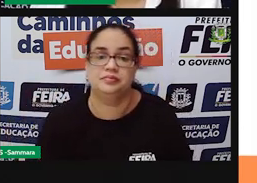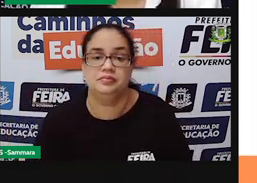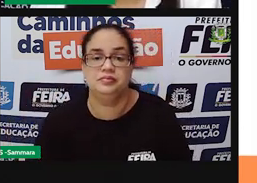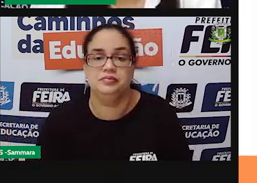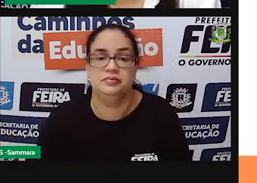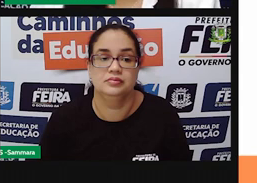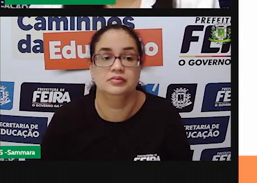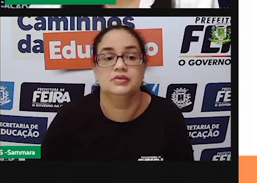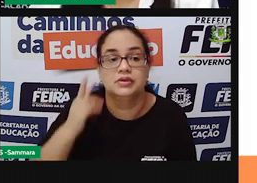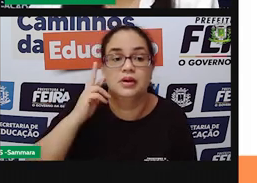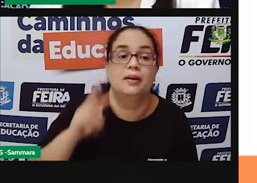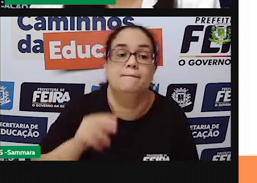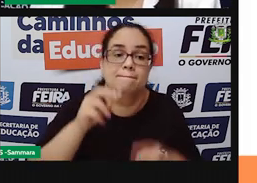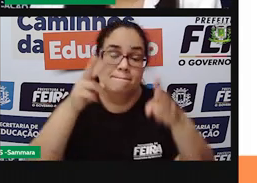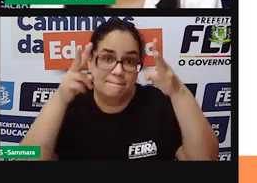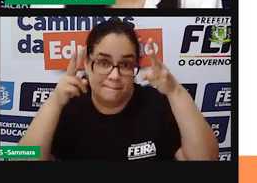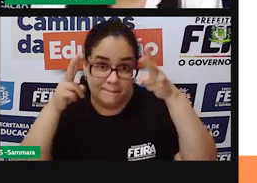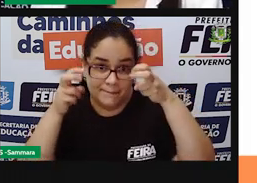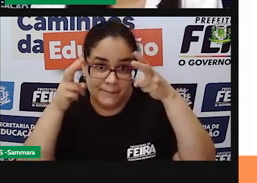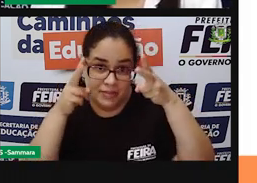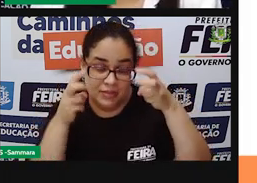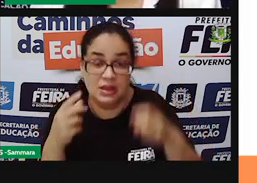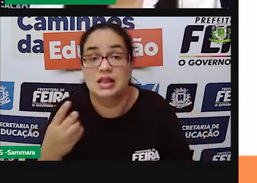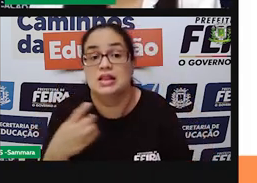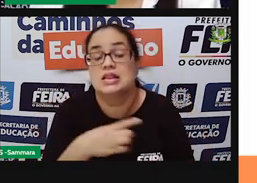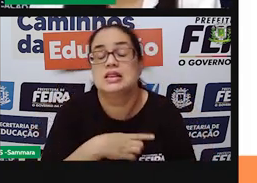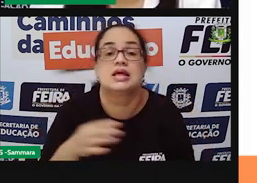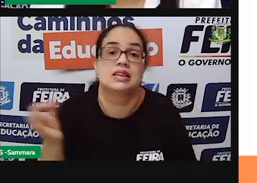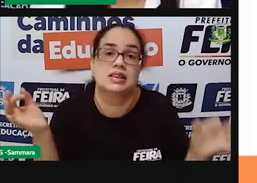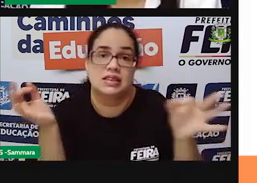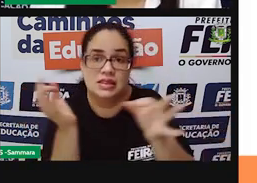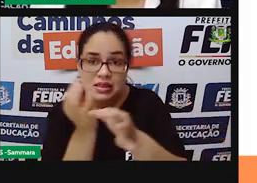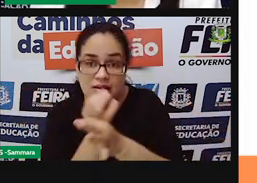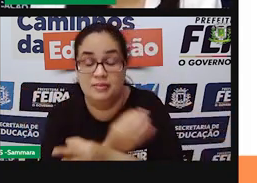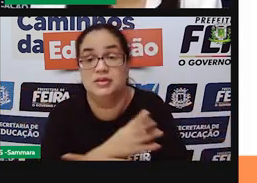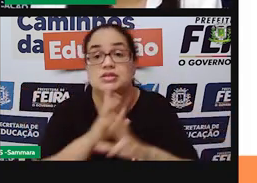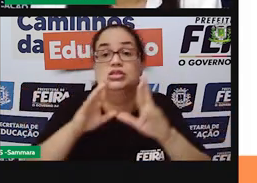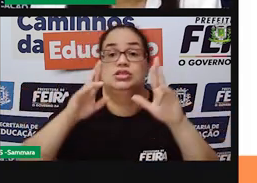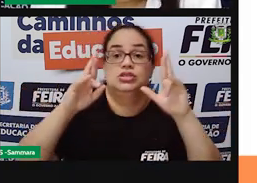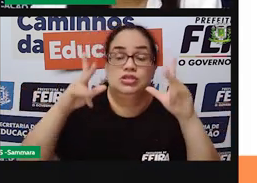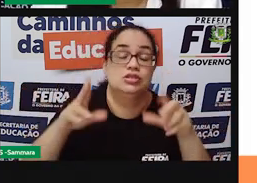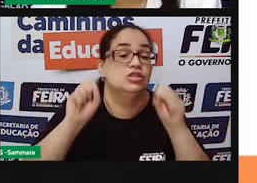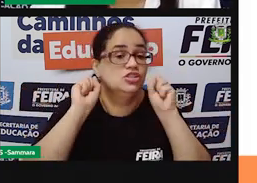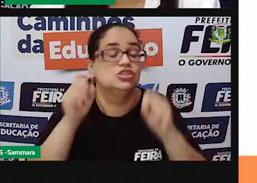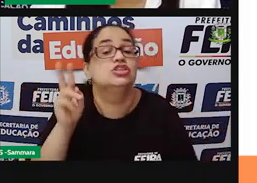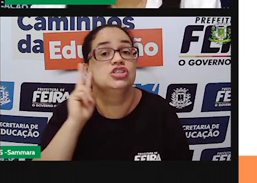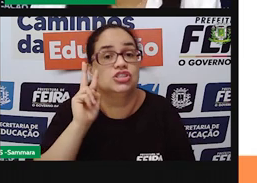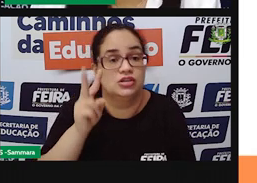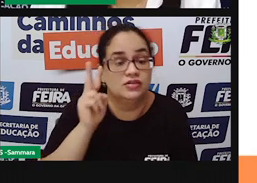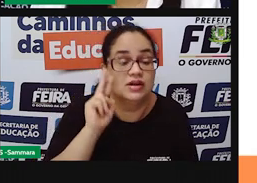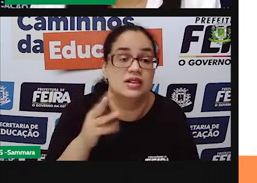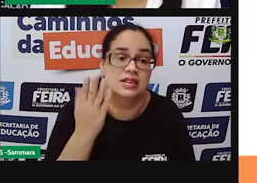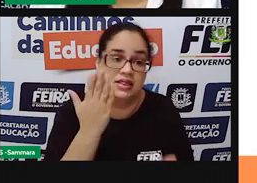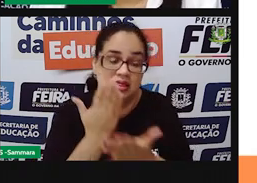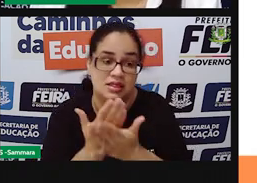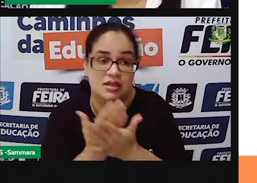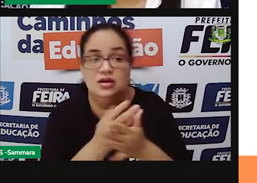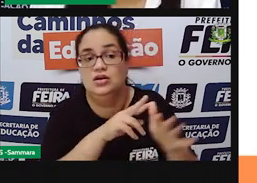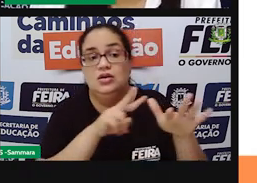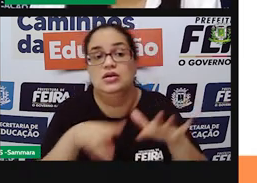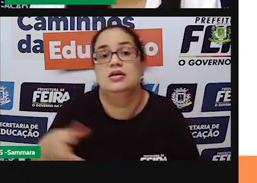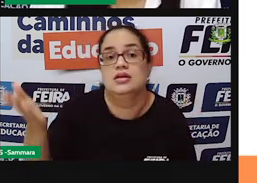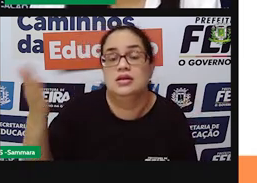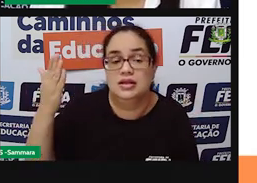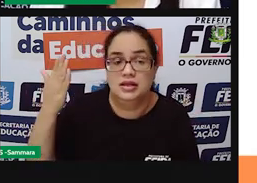conjugação. Mas a gente observa que eles têm terminações diferentes. E a gente já viu também na aula anterior que